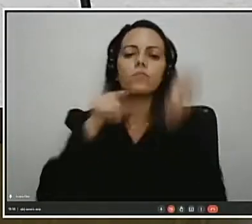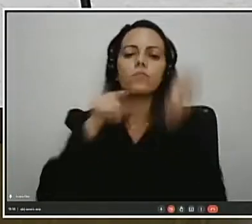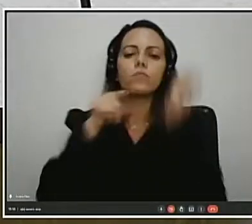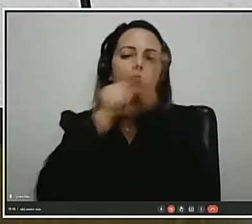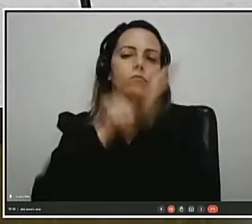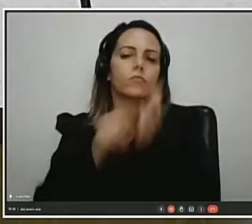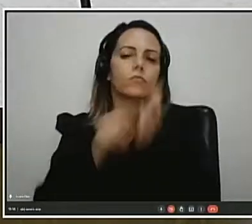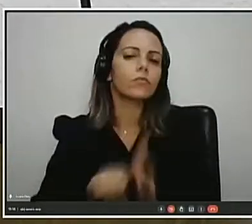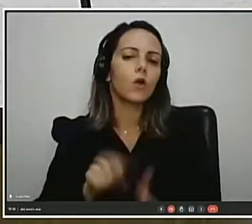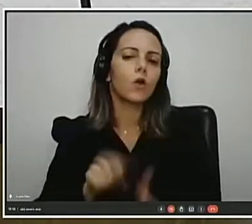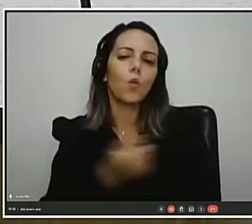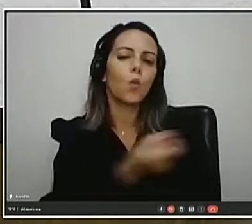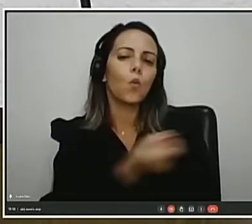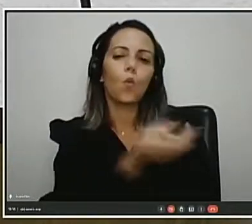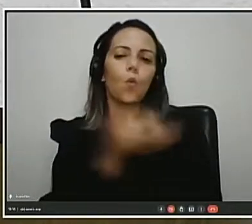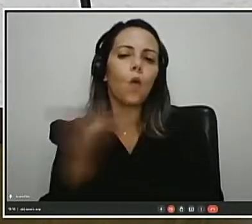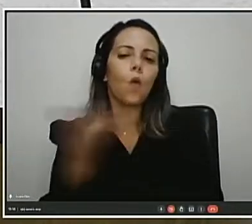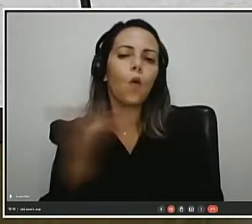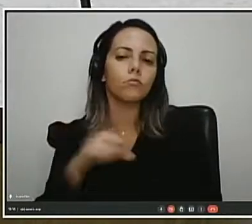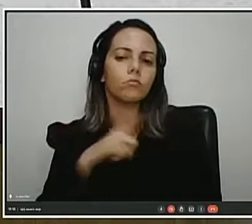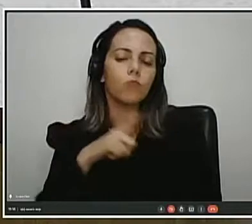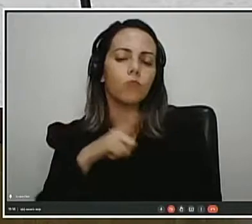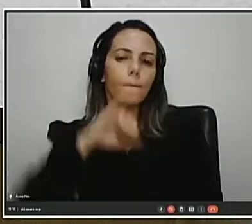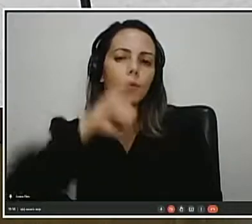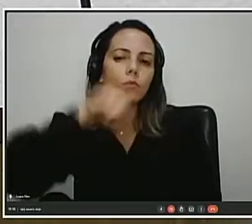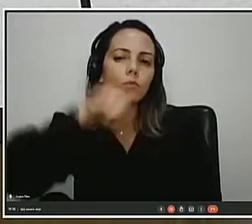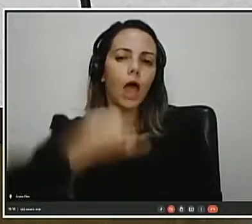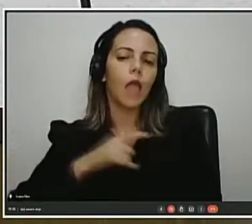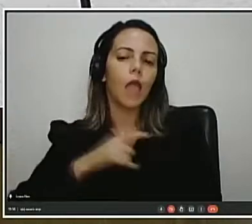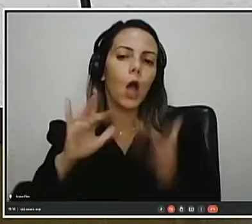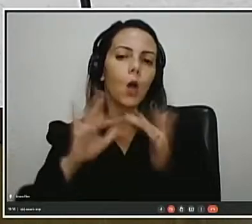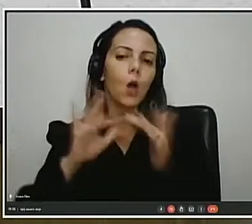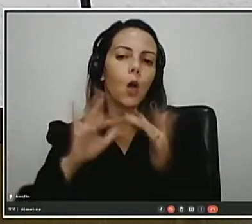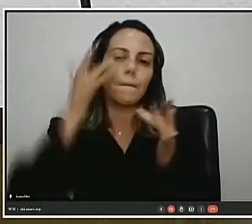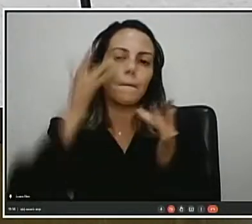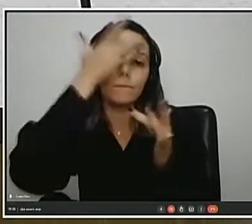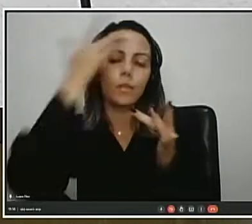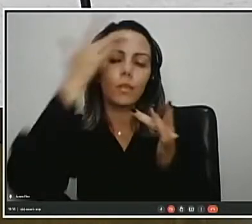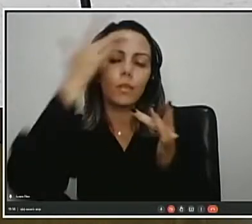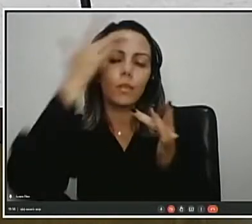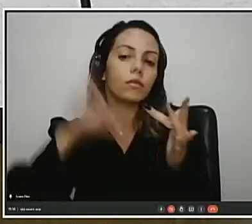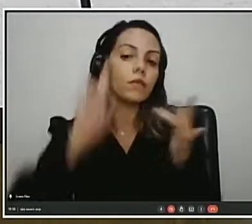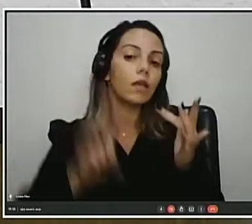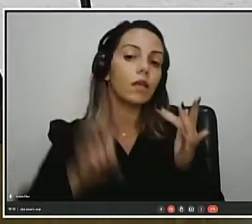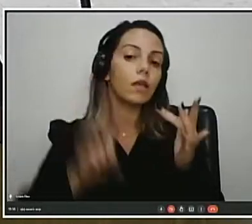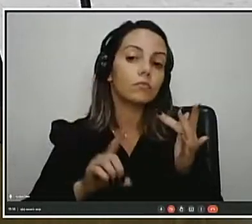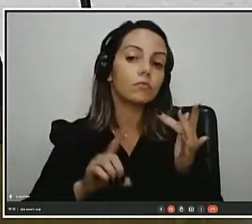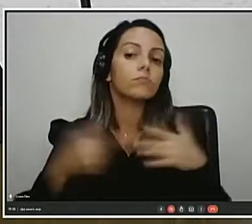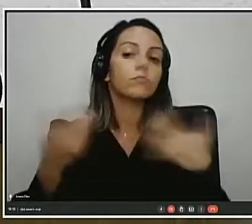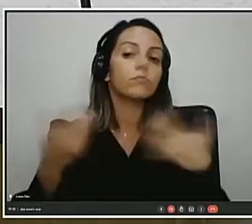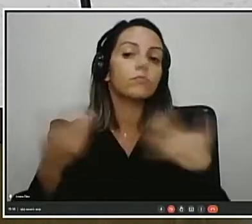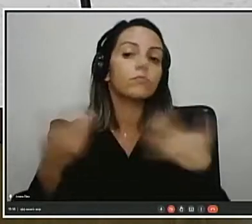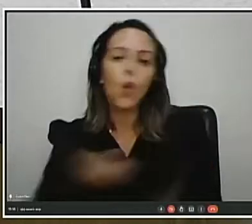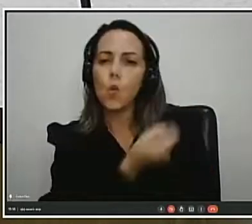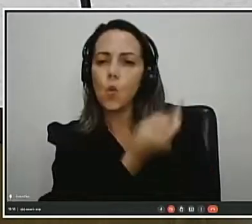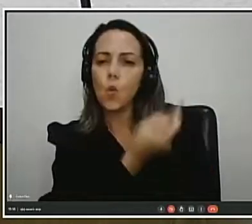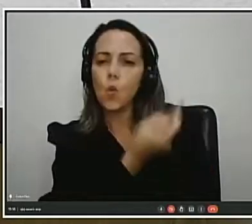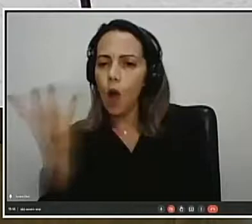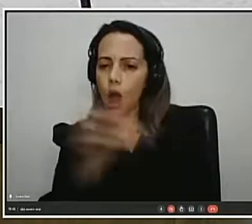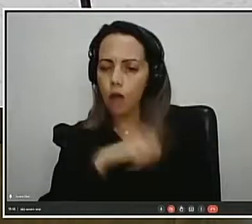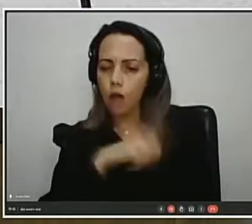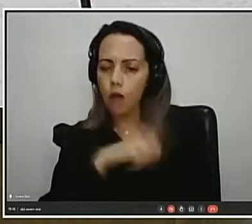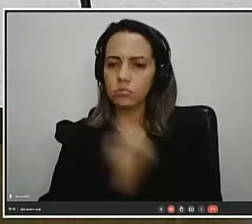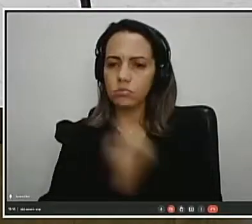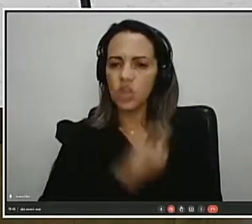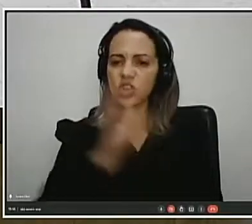Quantos de nós tivemos a oportunidade de conviver com uma pessoa com deficiência? Quantos de nós brincamos com uma pessoa